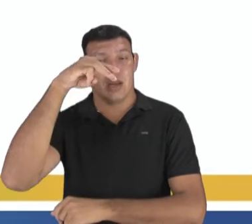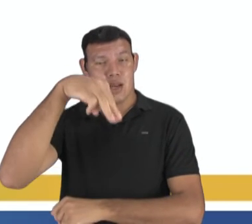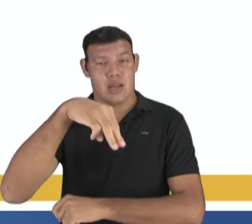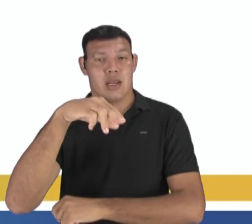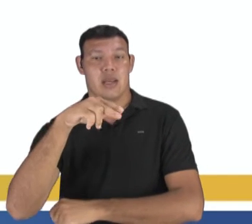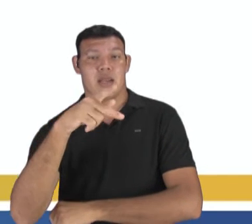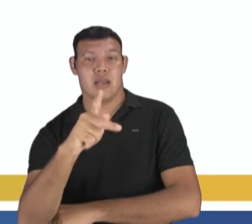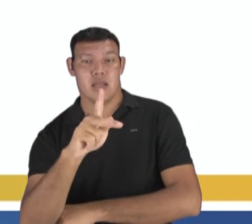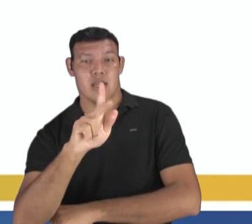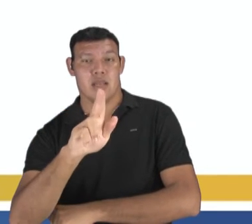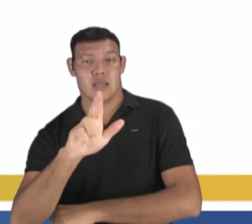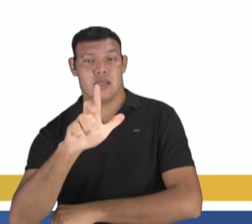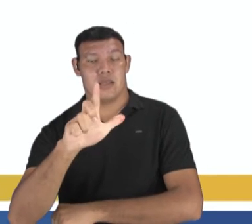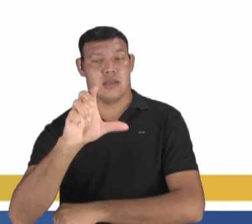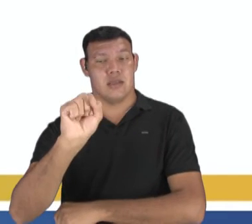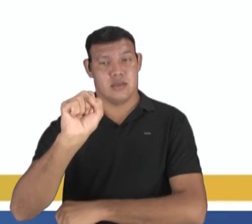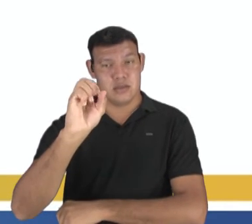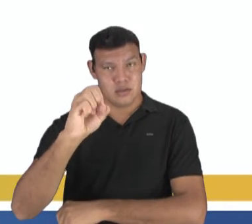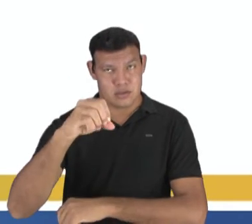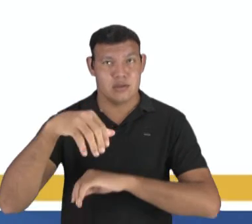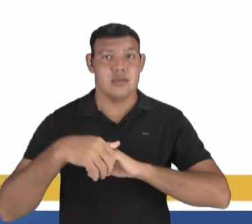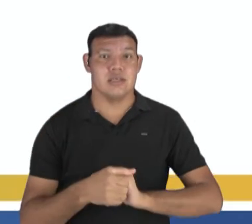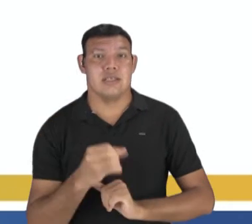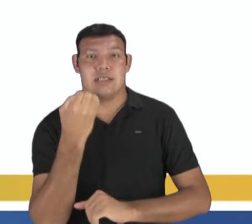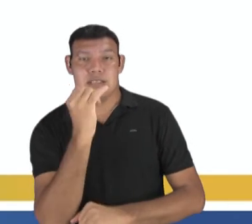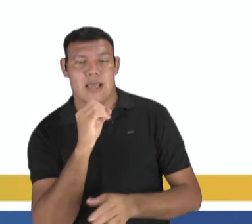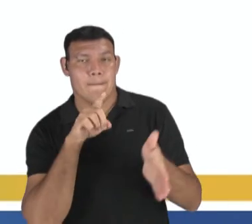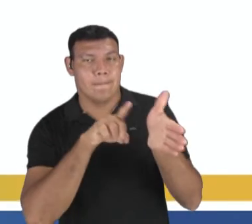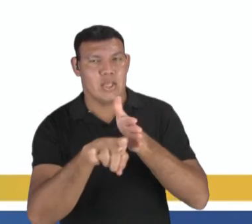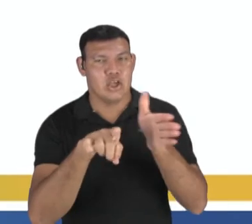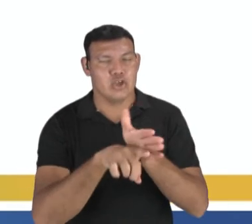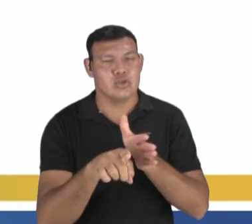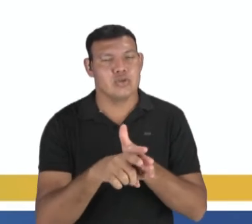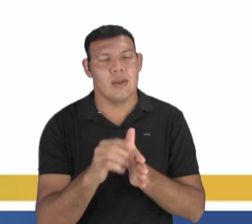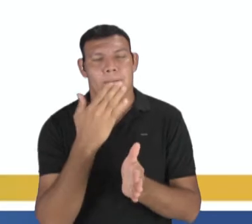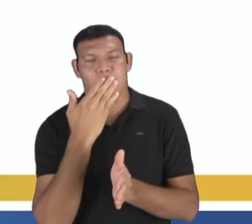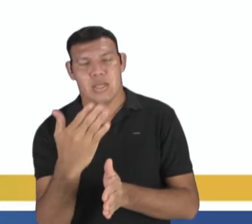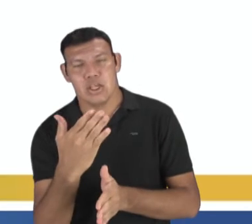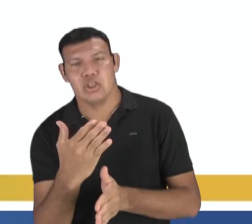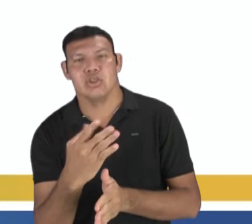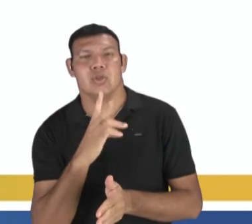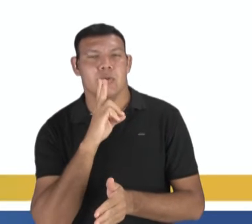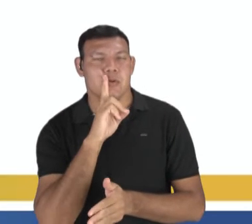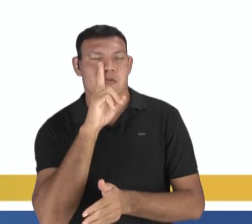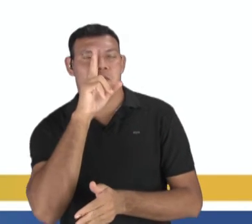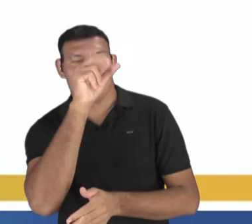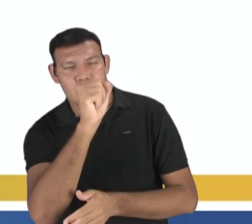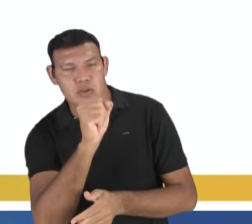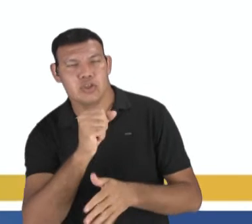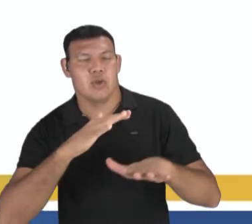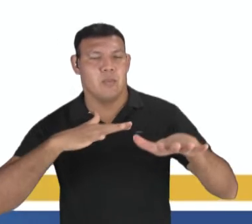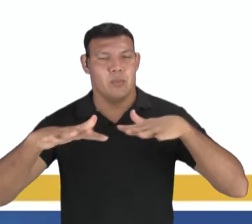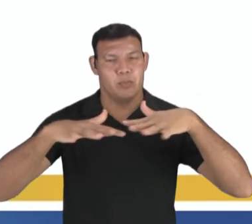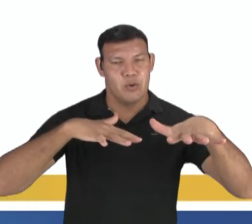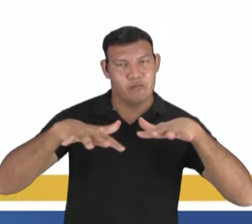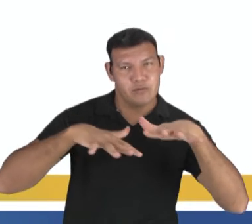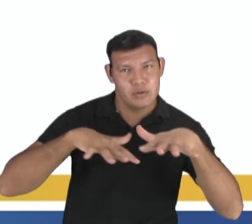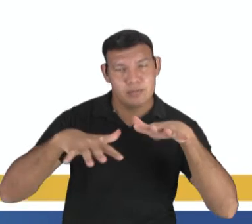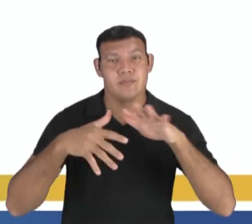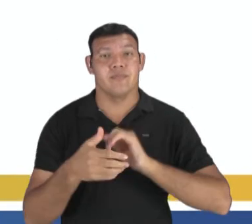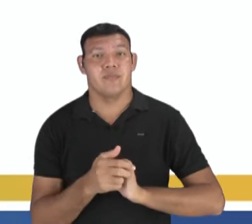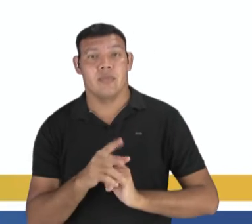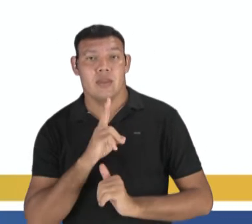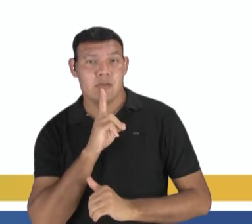problema falar só sobre quantidade de movimento, tá? Velocidade constante, né? Porque se você tem velocidade constante no problema, a